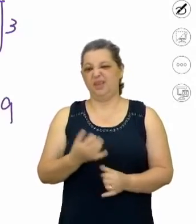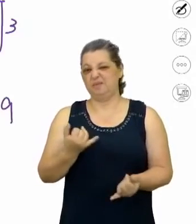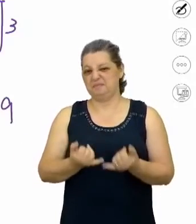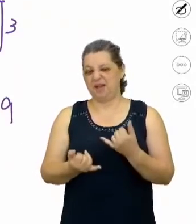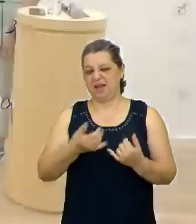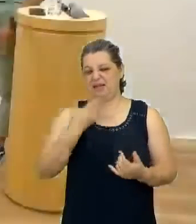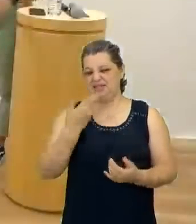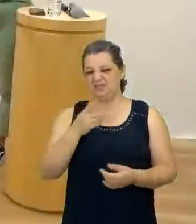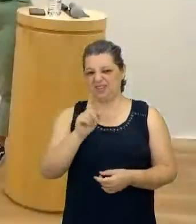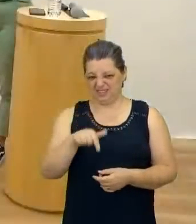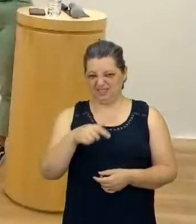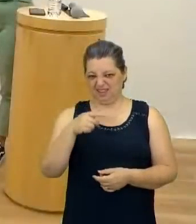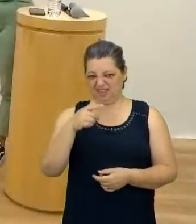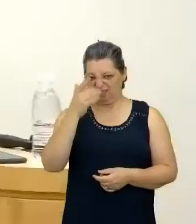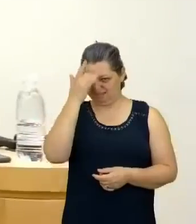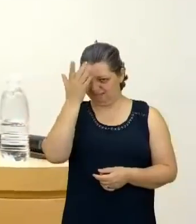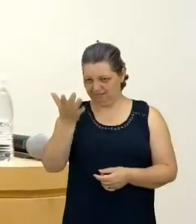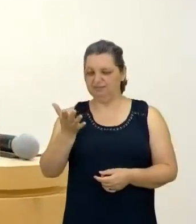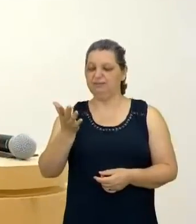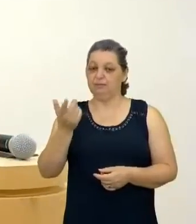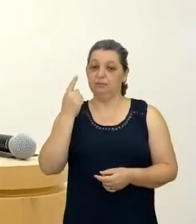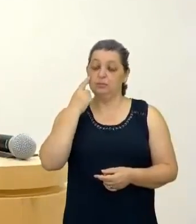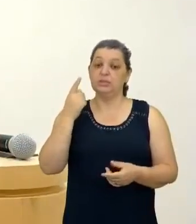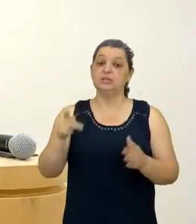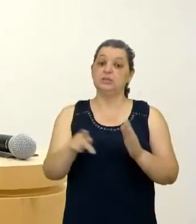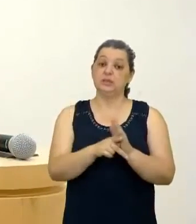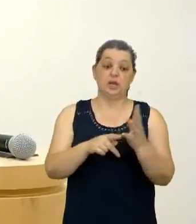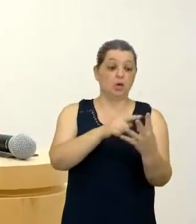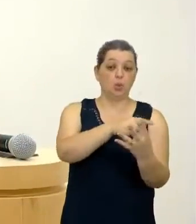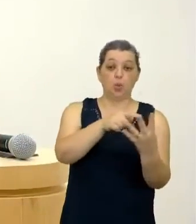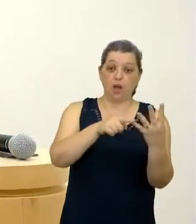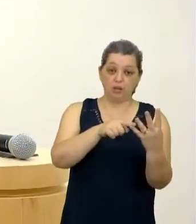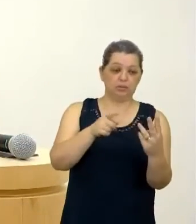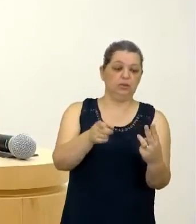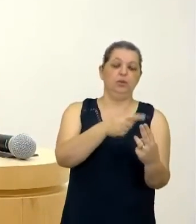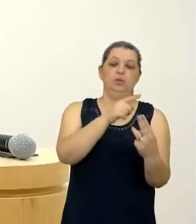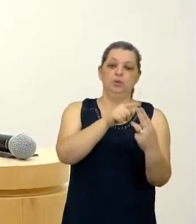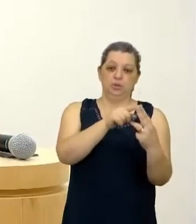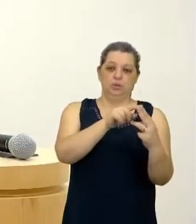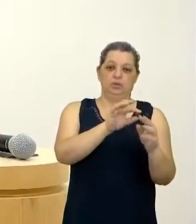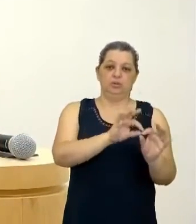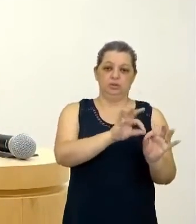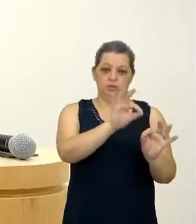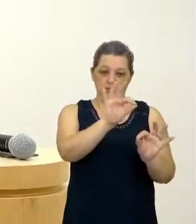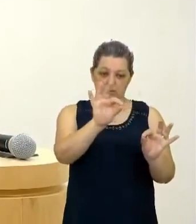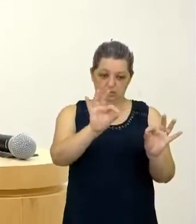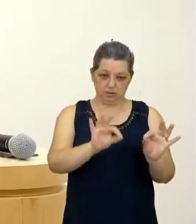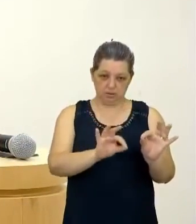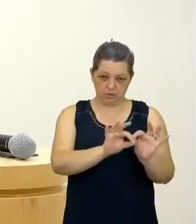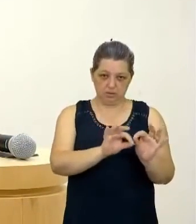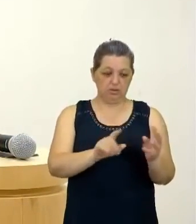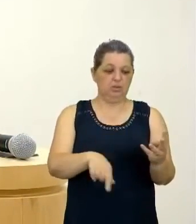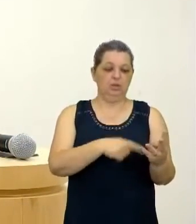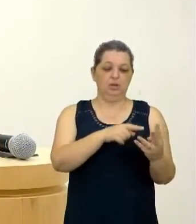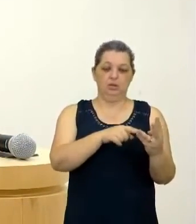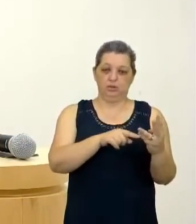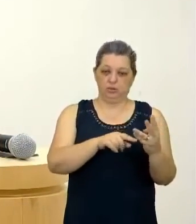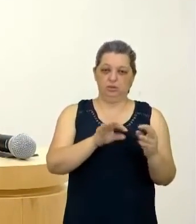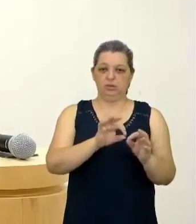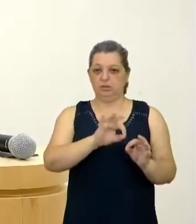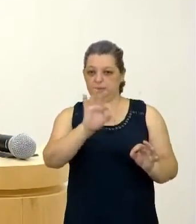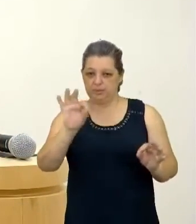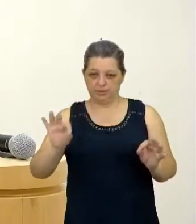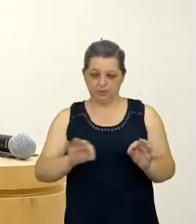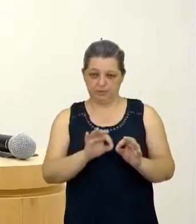né? Mas é fácil, é só você pensar que você tem 4 peças, 2 quadrados e 2 retângulos. Quando é soma, você junta tudo. Quando